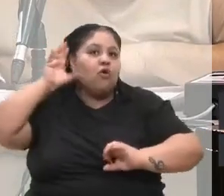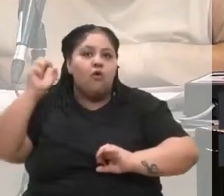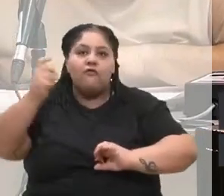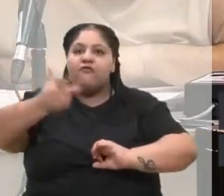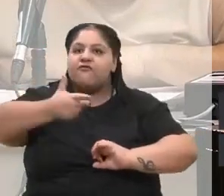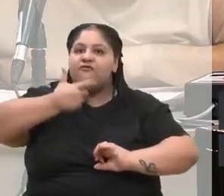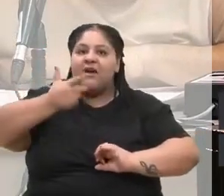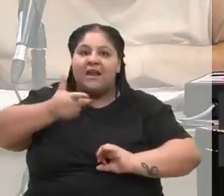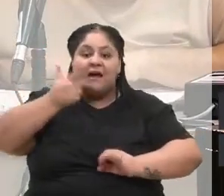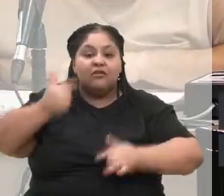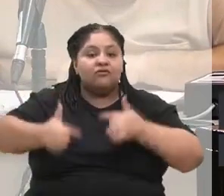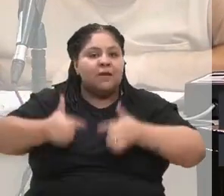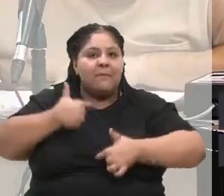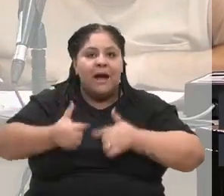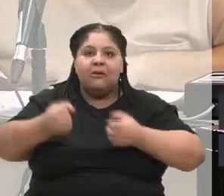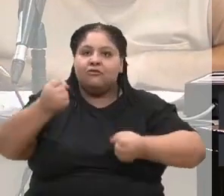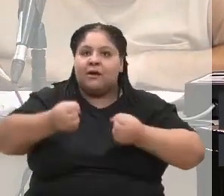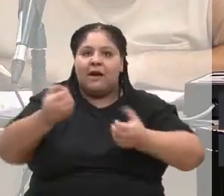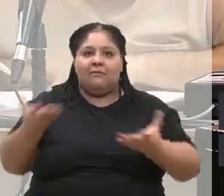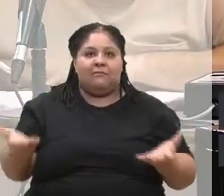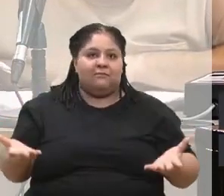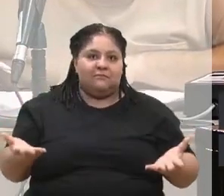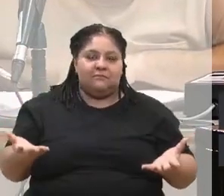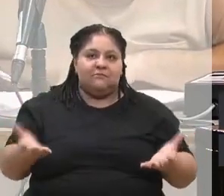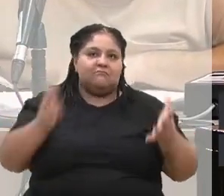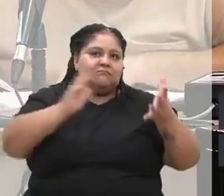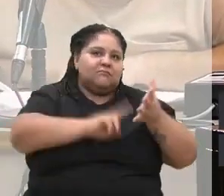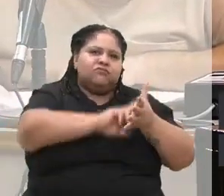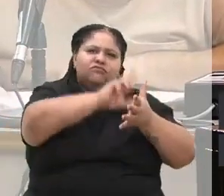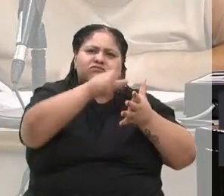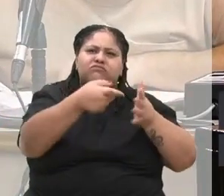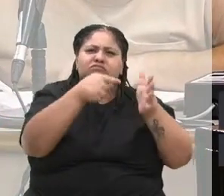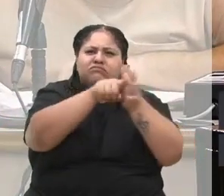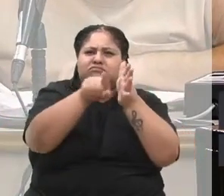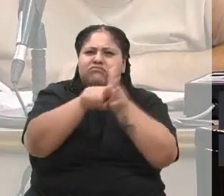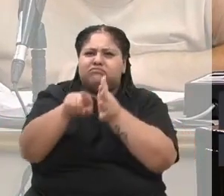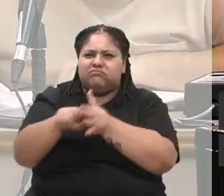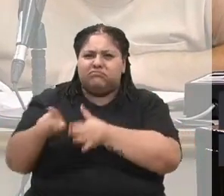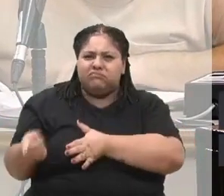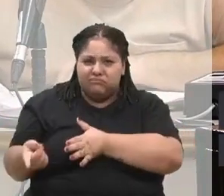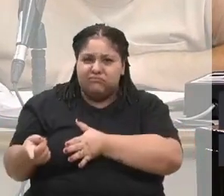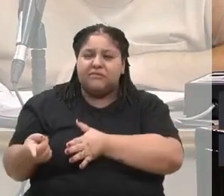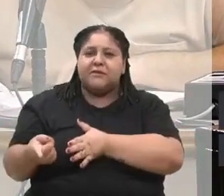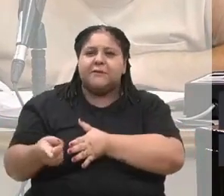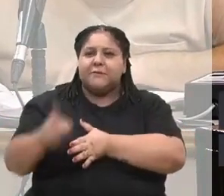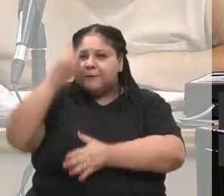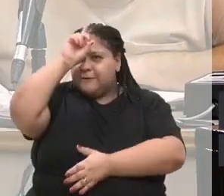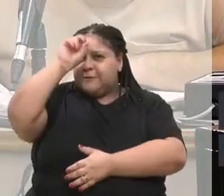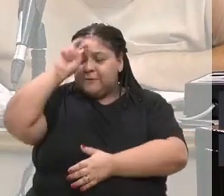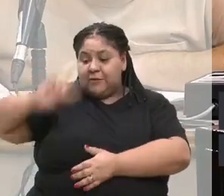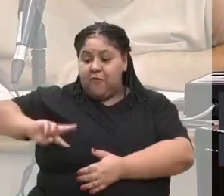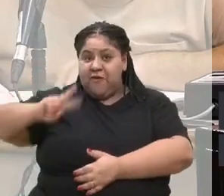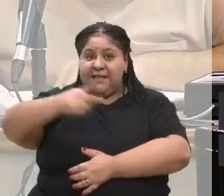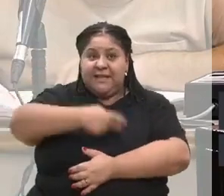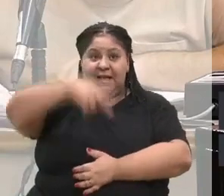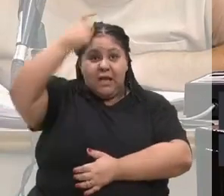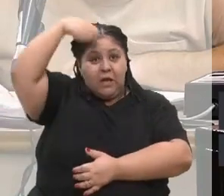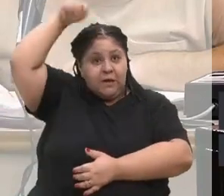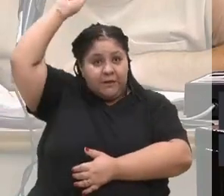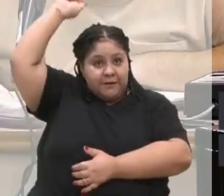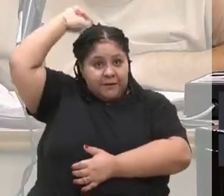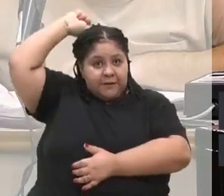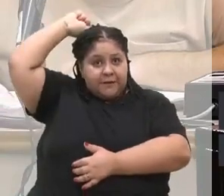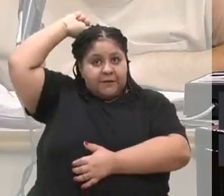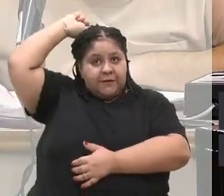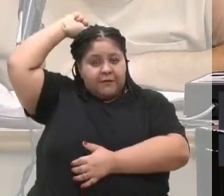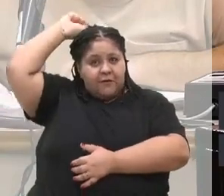do castramóvel. Então, diversas outras perguntas também referente ao Hospital Veterinário da UX, que se tem, foi firmado